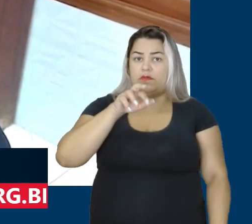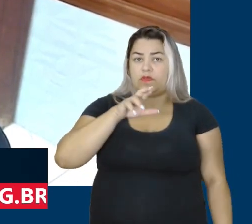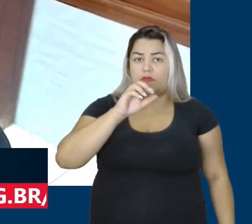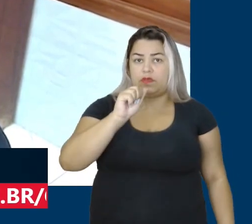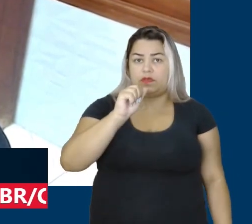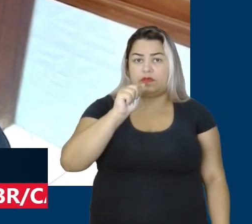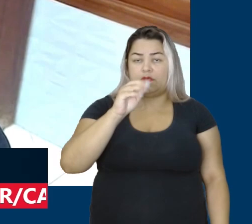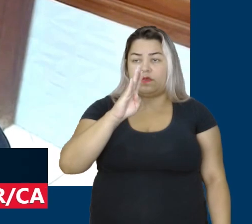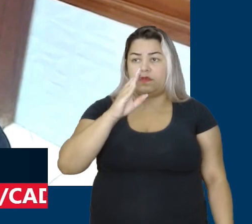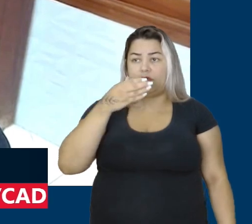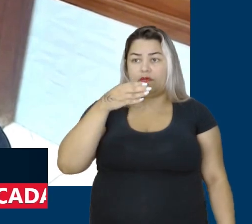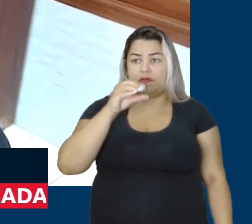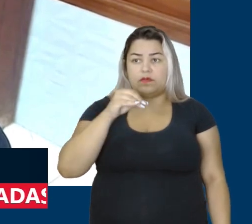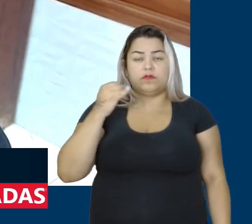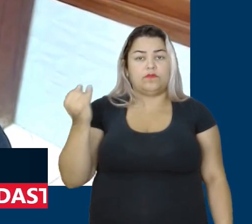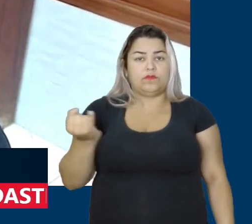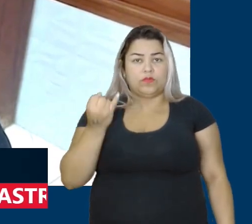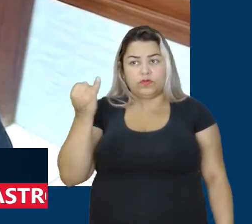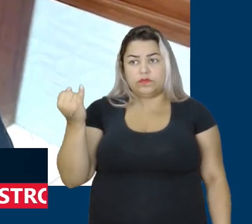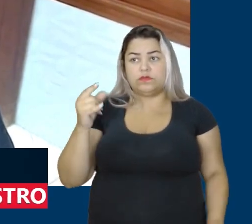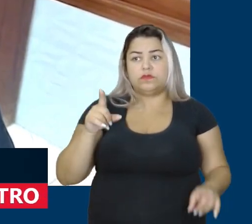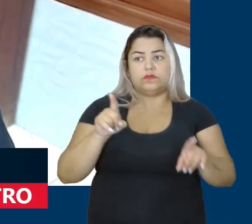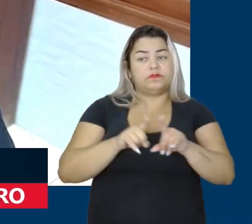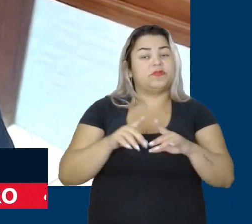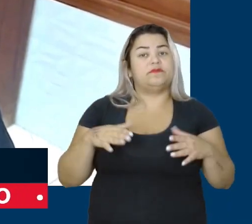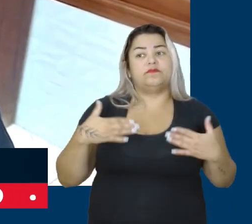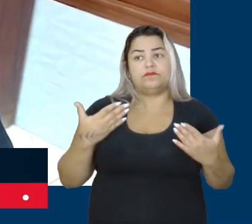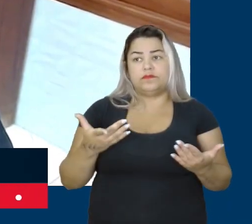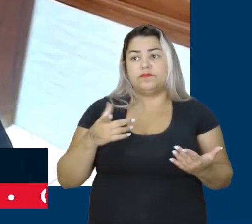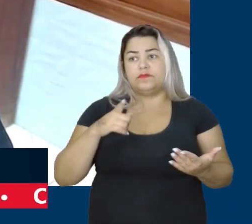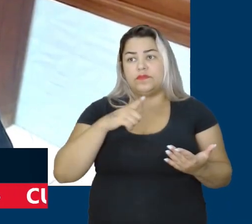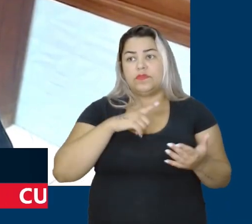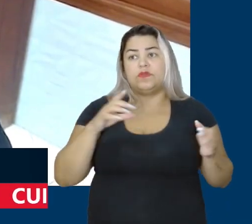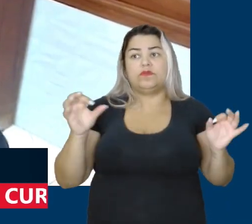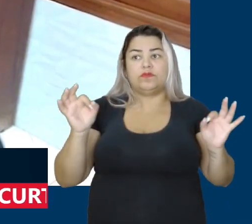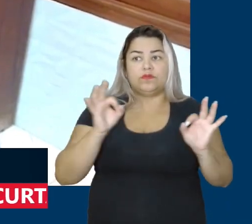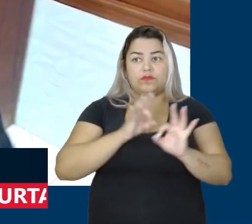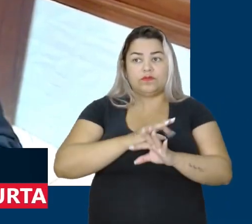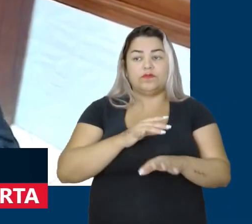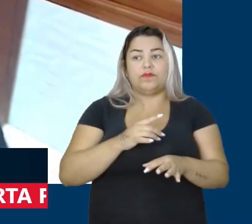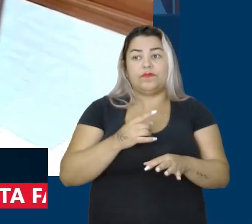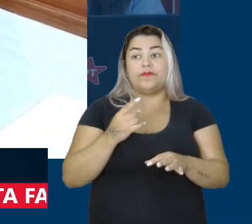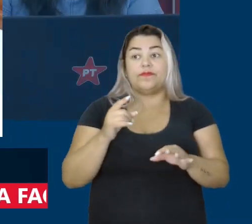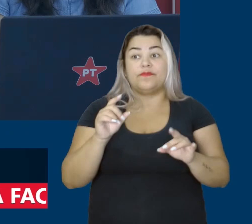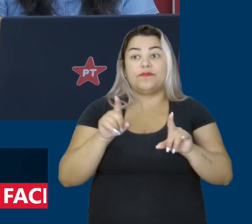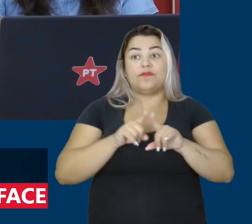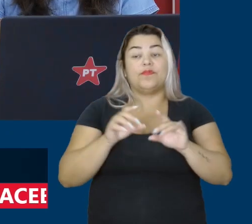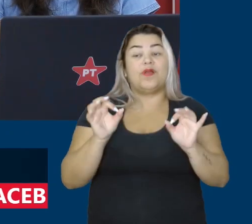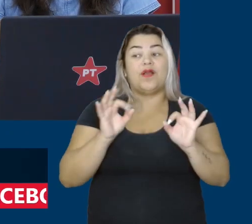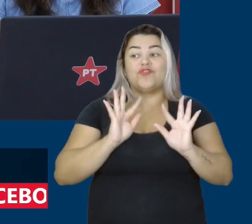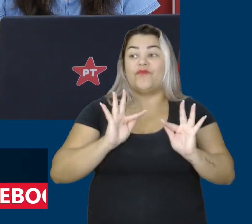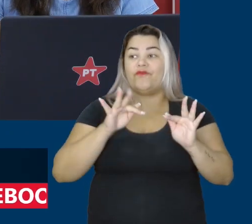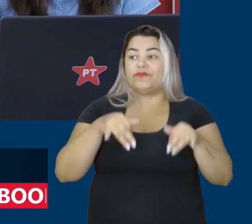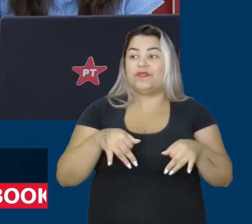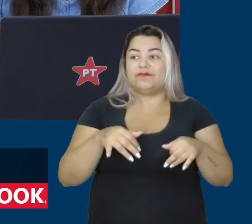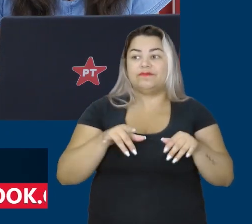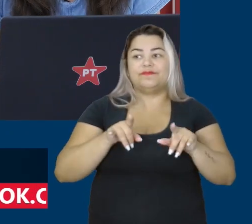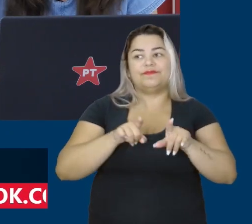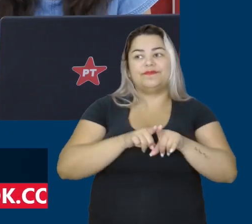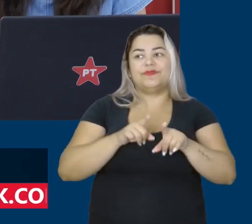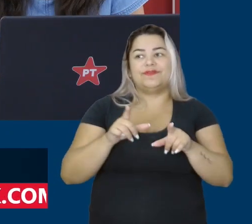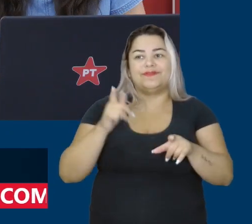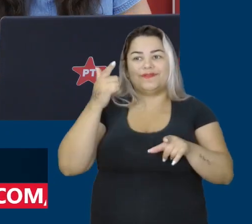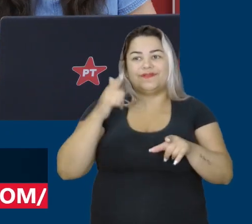fiscal, fundamental também. Enfim, eu tenho que terminar, porque tu me deu 30 segundos para as considerações finais, e eu tentei